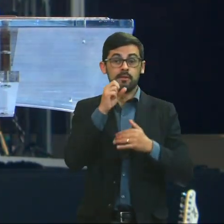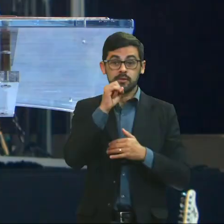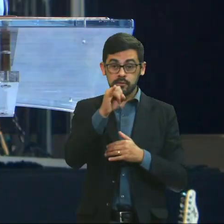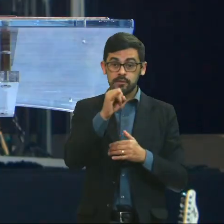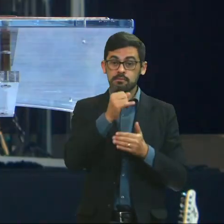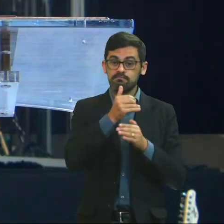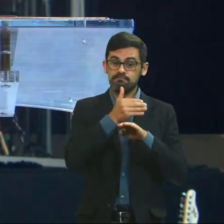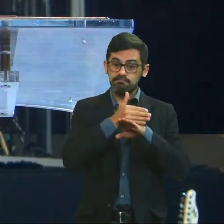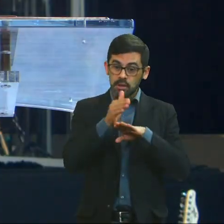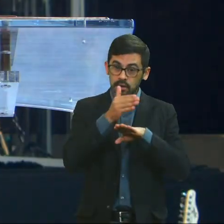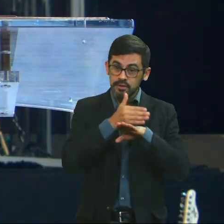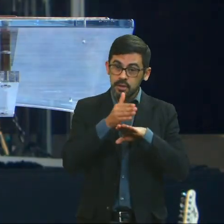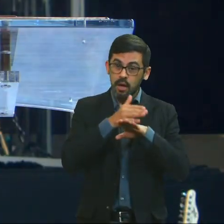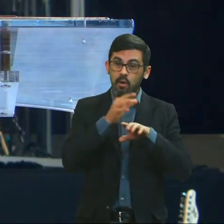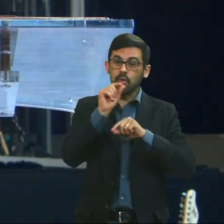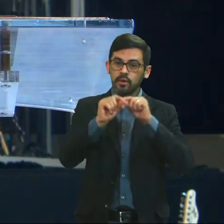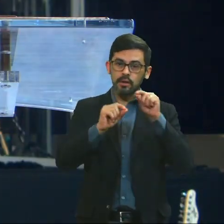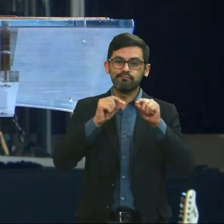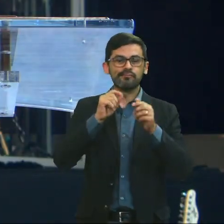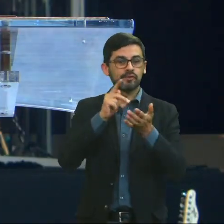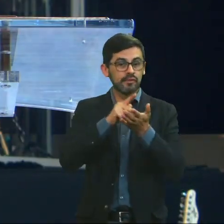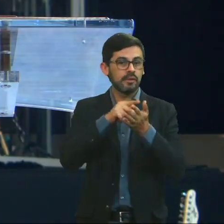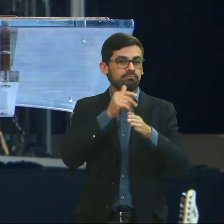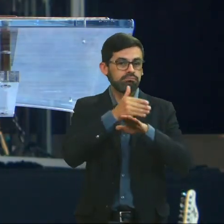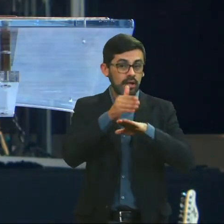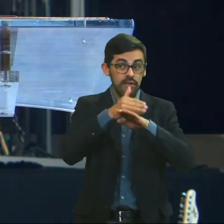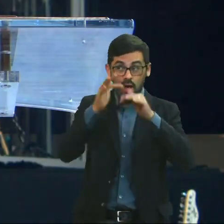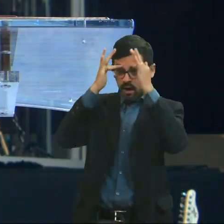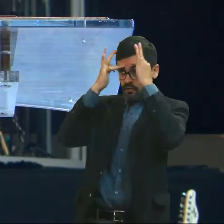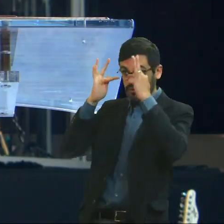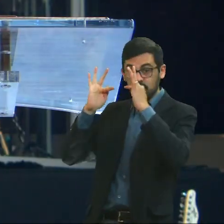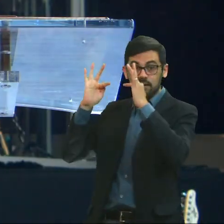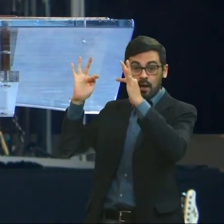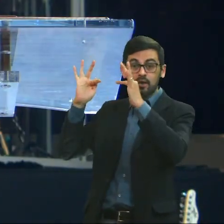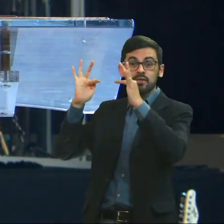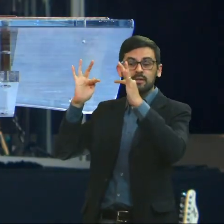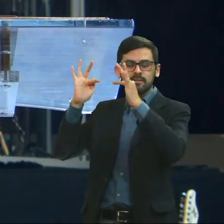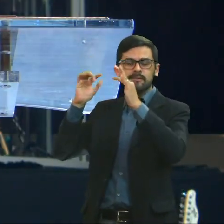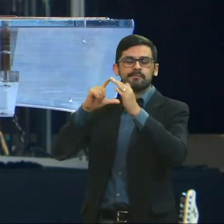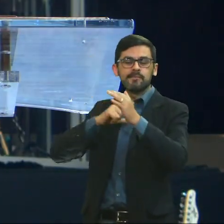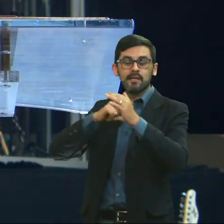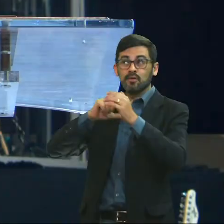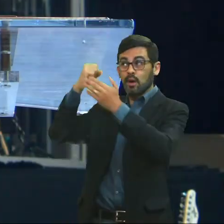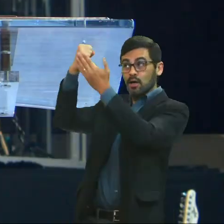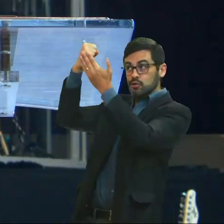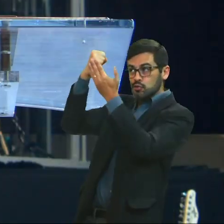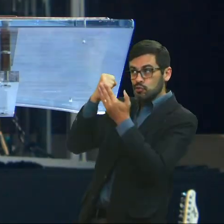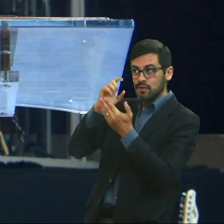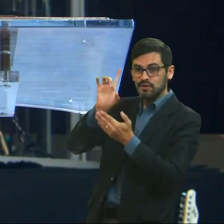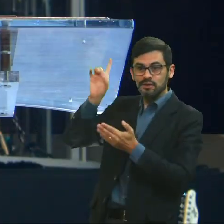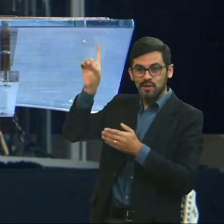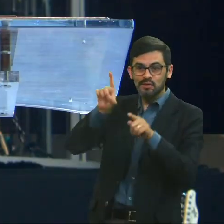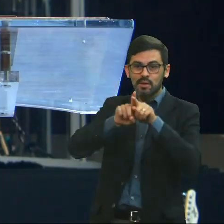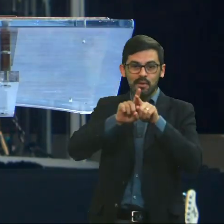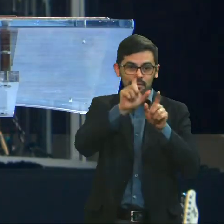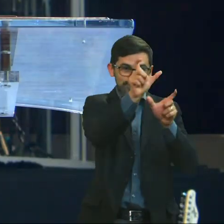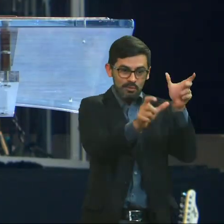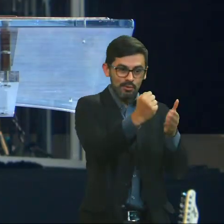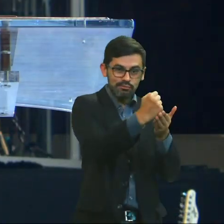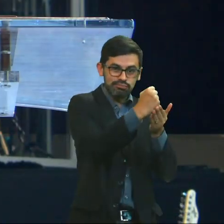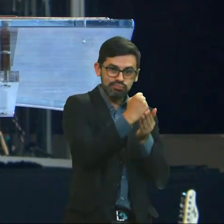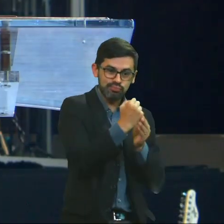isso. Então você vai ter o favor de Deus e dos homens e boa reputação. Quantos querem isso? Eu